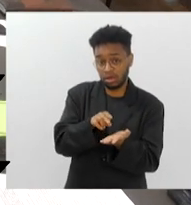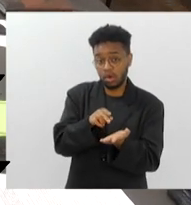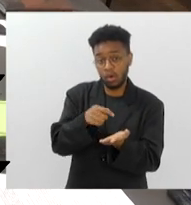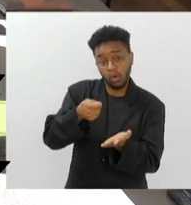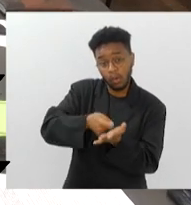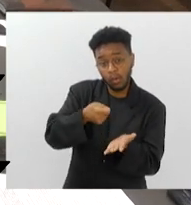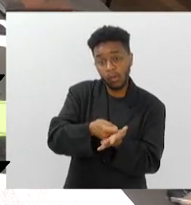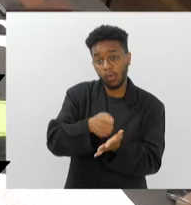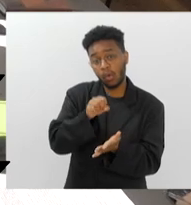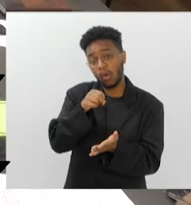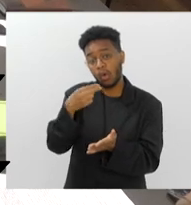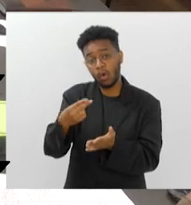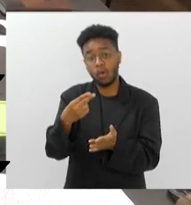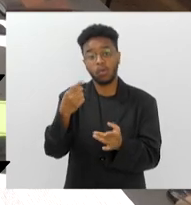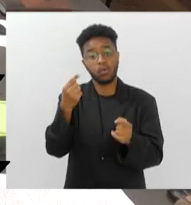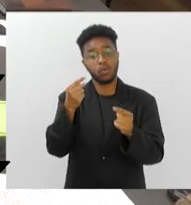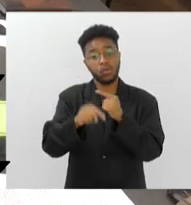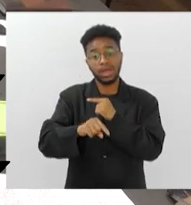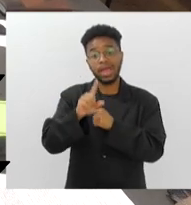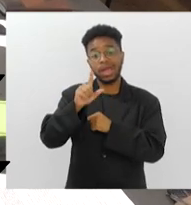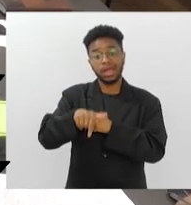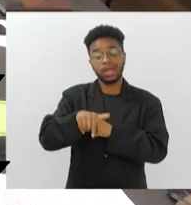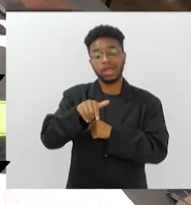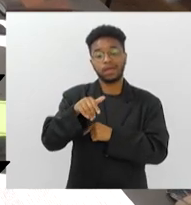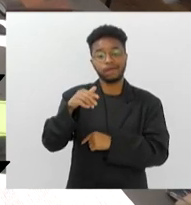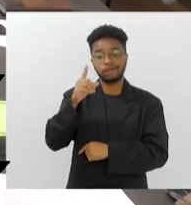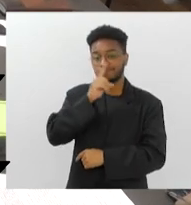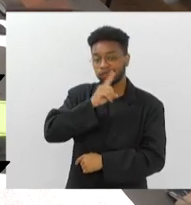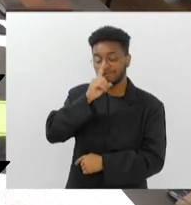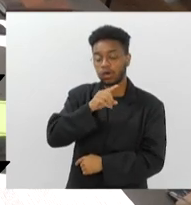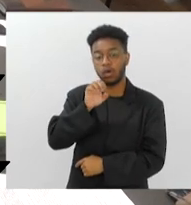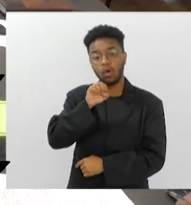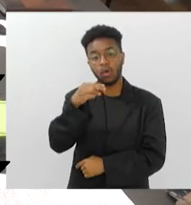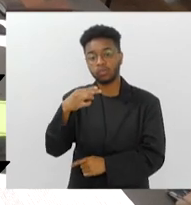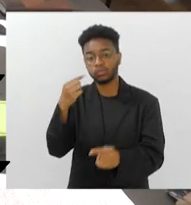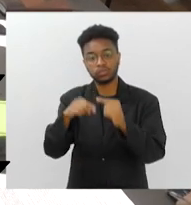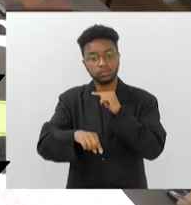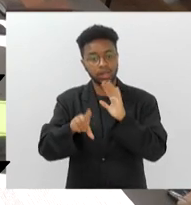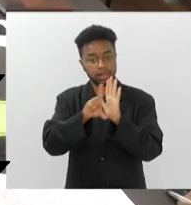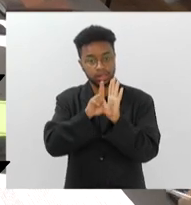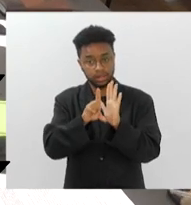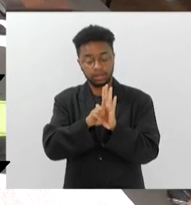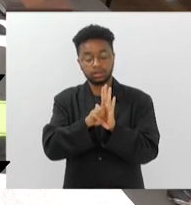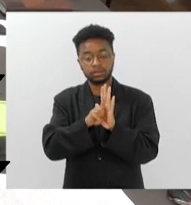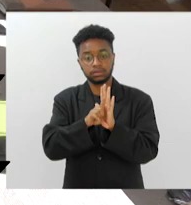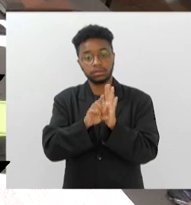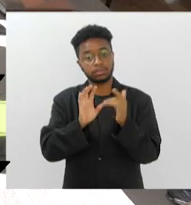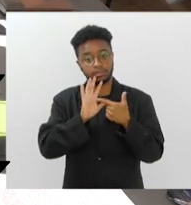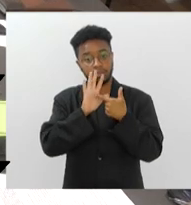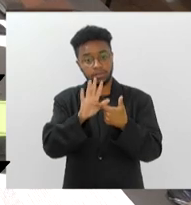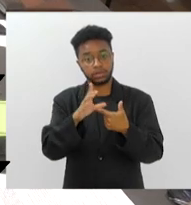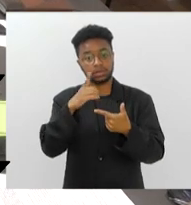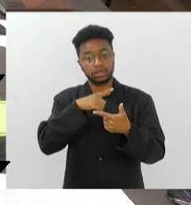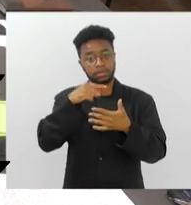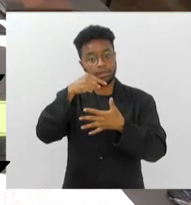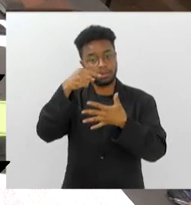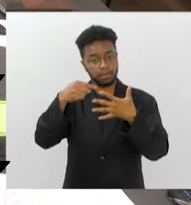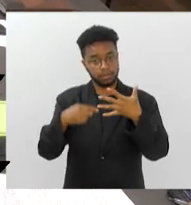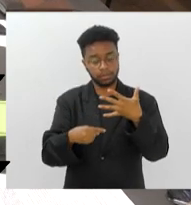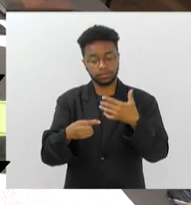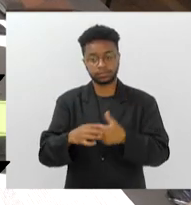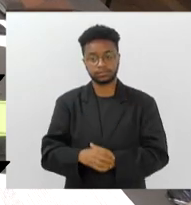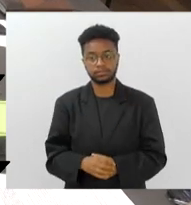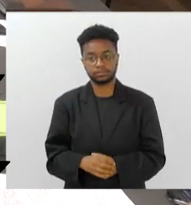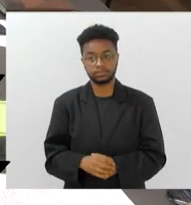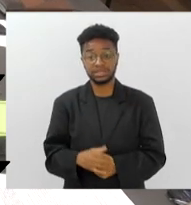involuntária considerada irregular e ou ilegal ficam estabelecidas as seguintes sanções isso